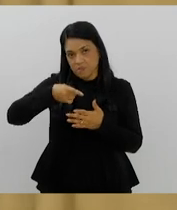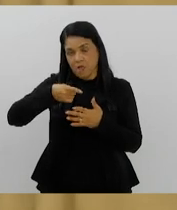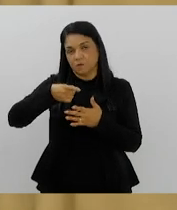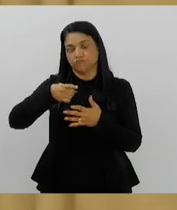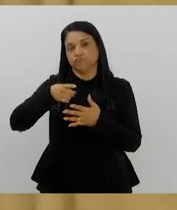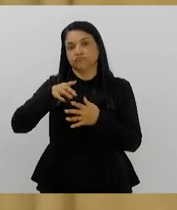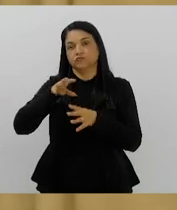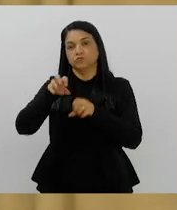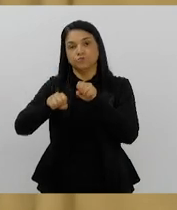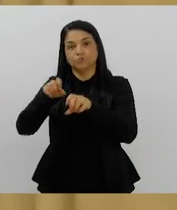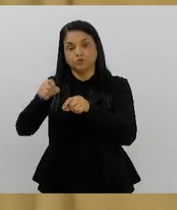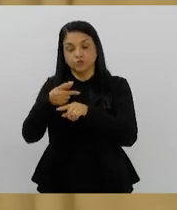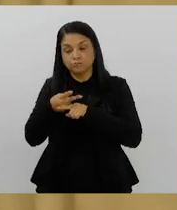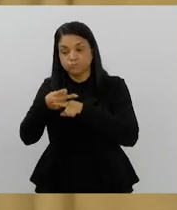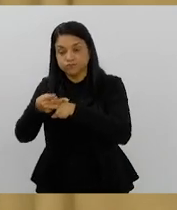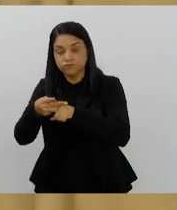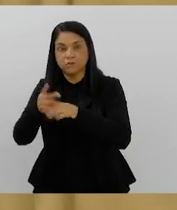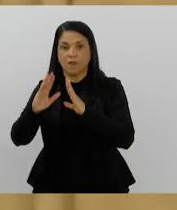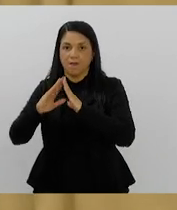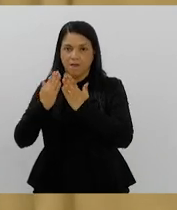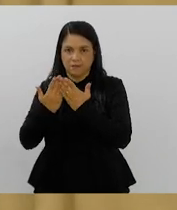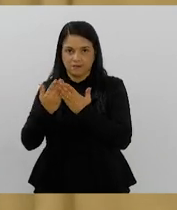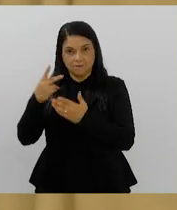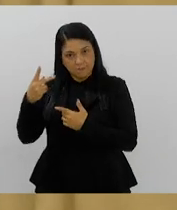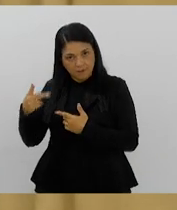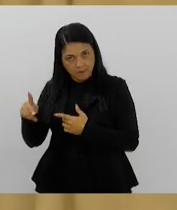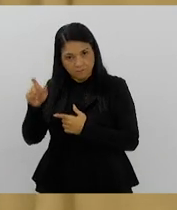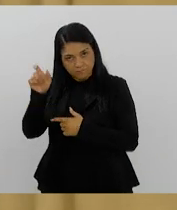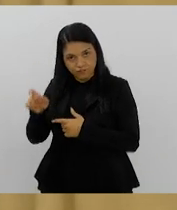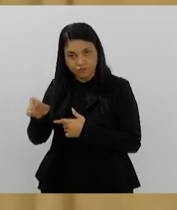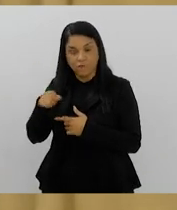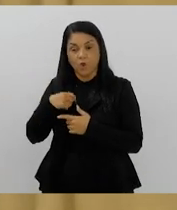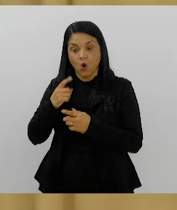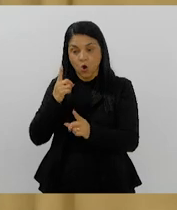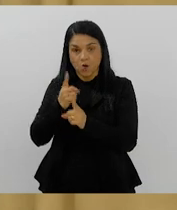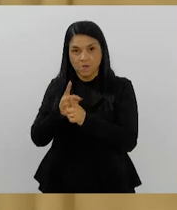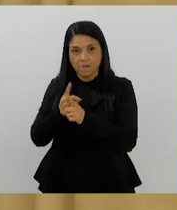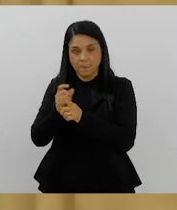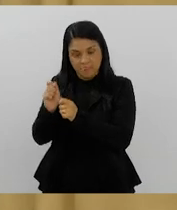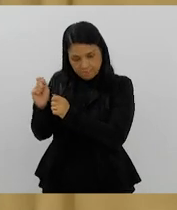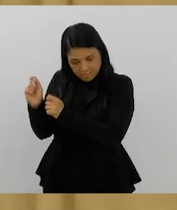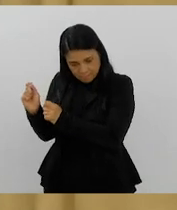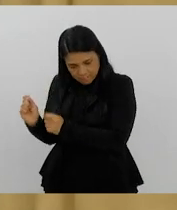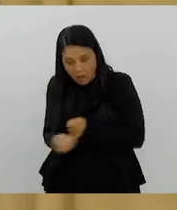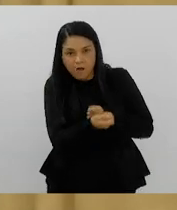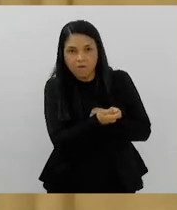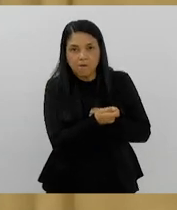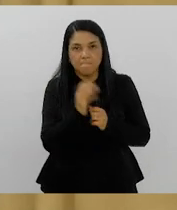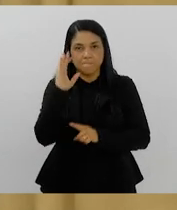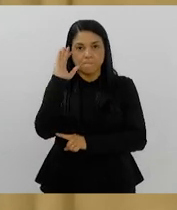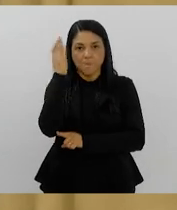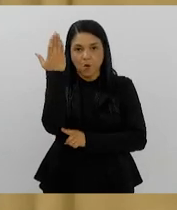casa dele. Foi encontrado o taco de beisebol, munições de fuzil,